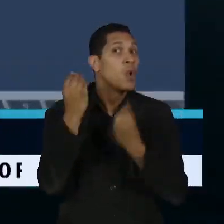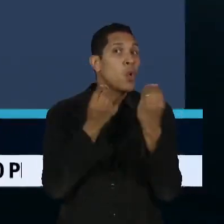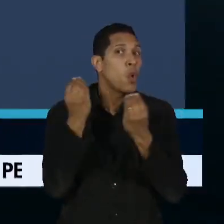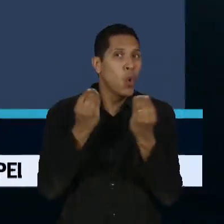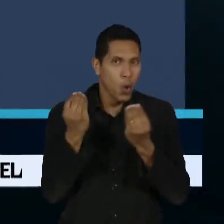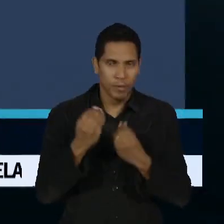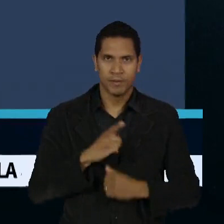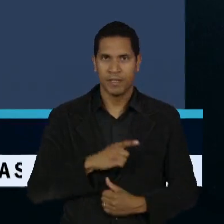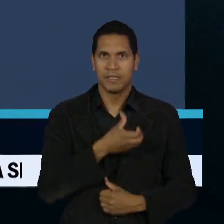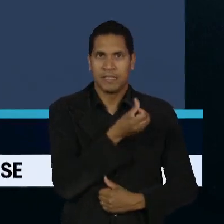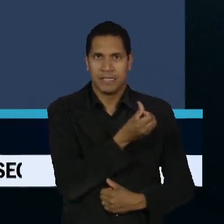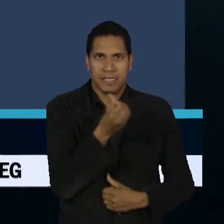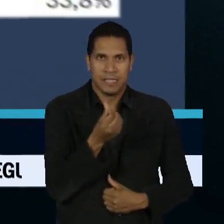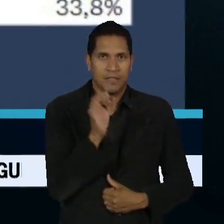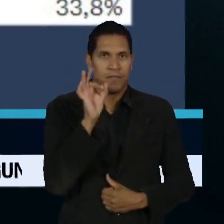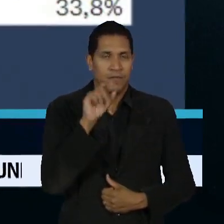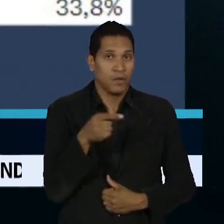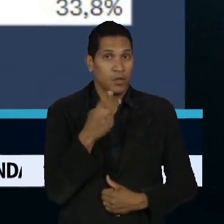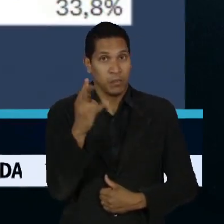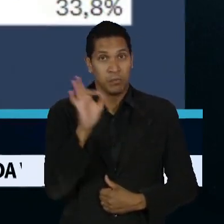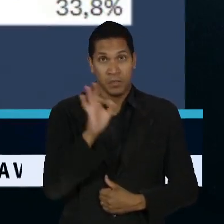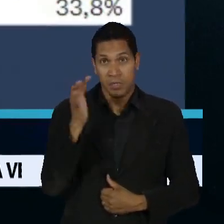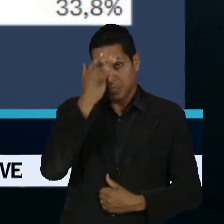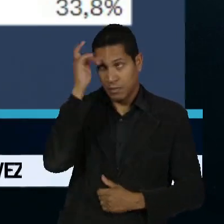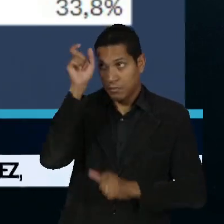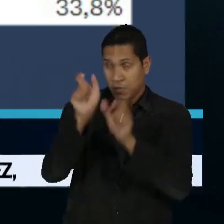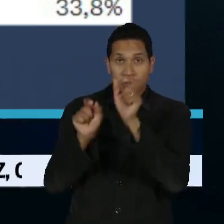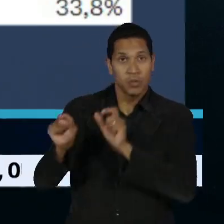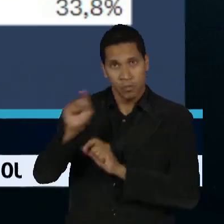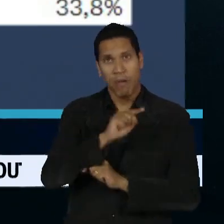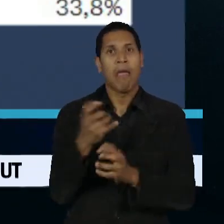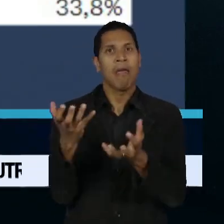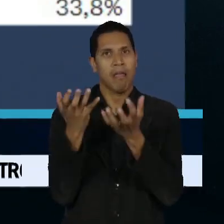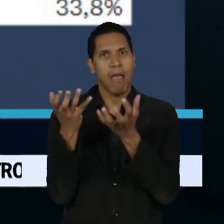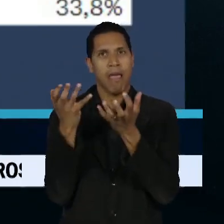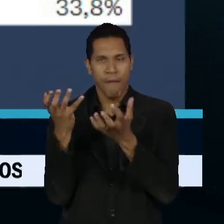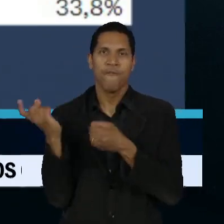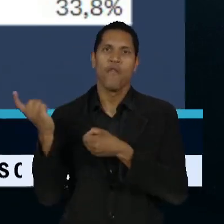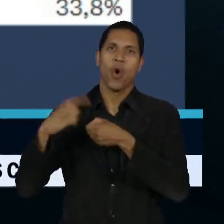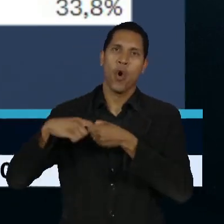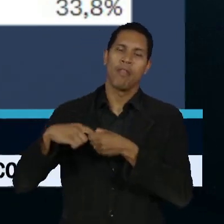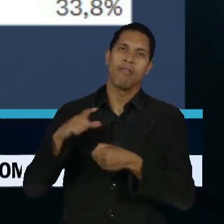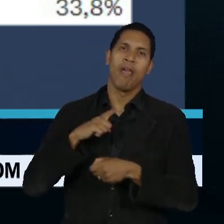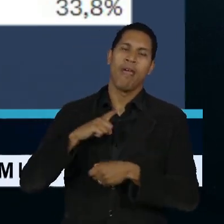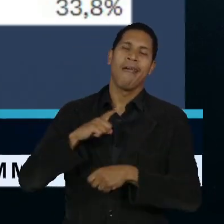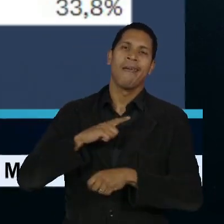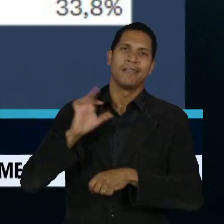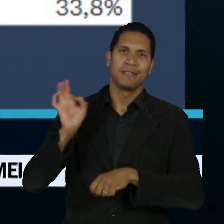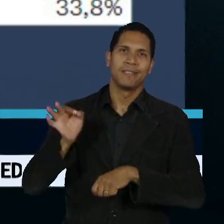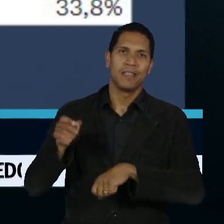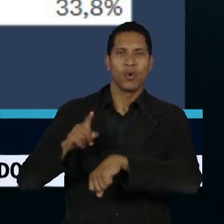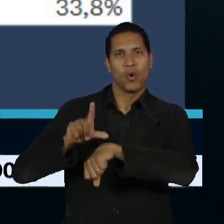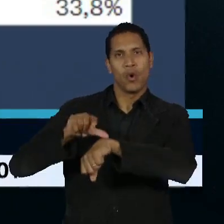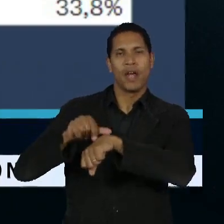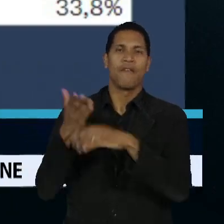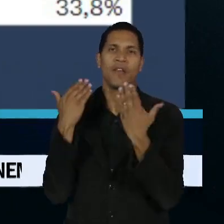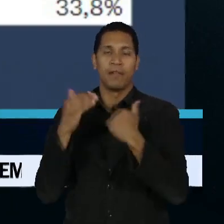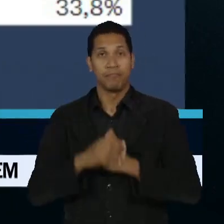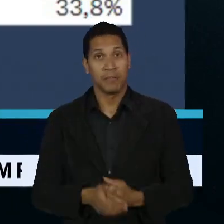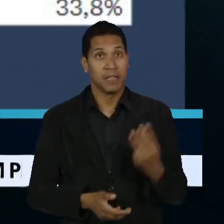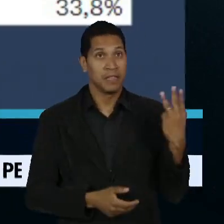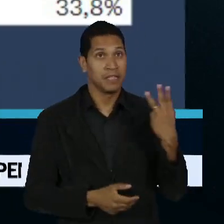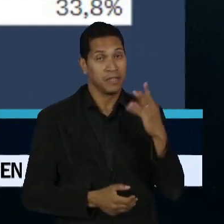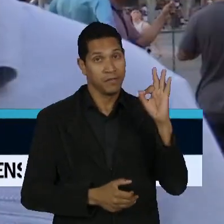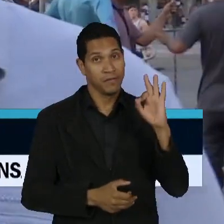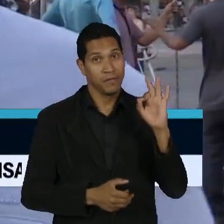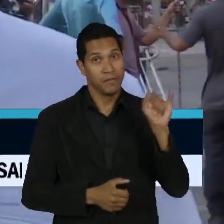apontou que 66,2% das pessoas eram favoráveis à volta do horário especial e 33,8%